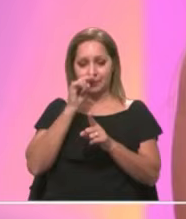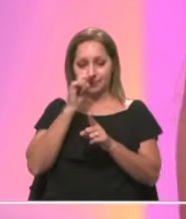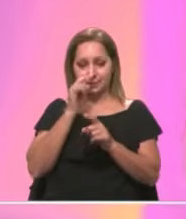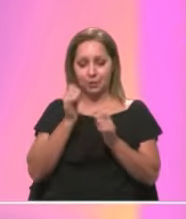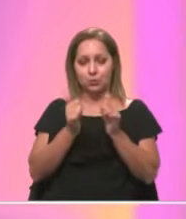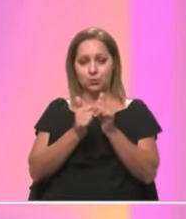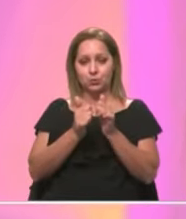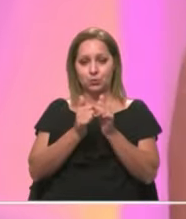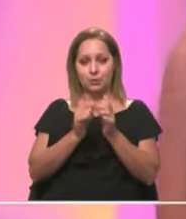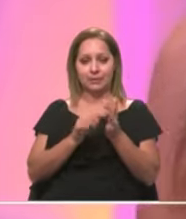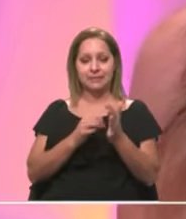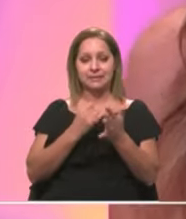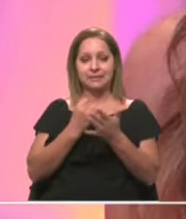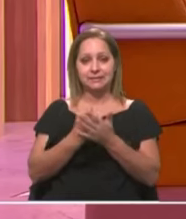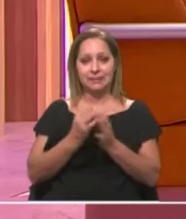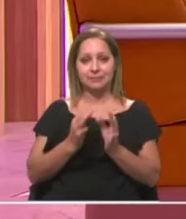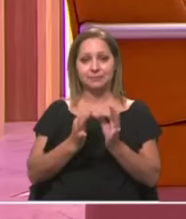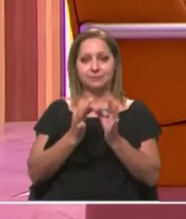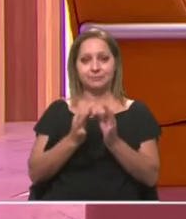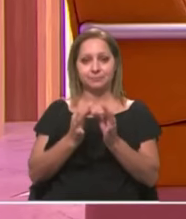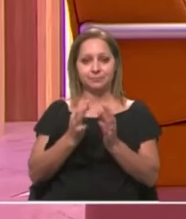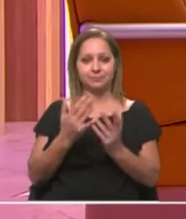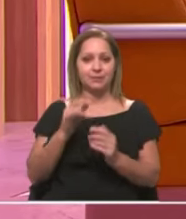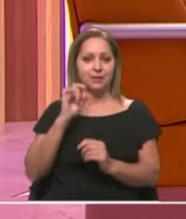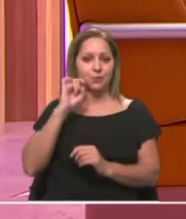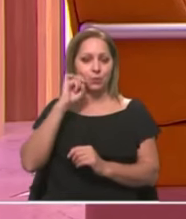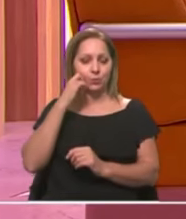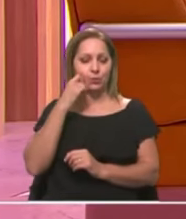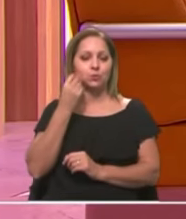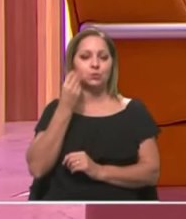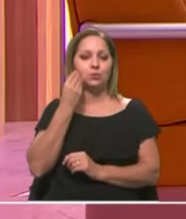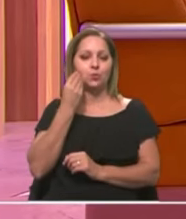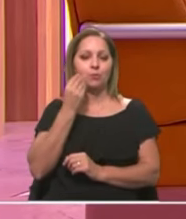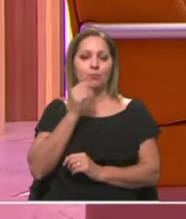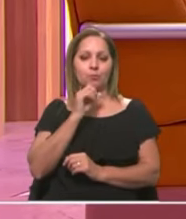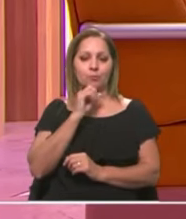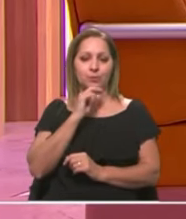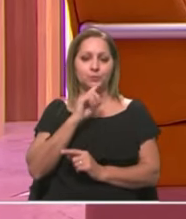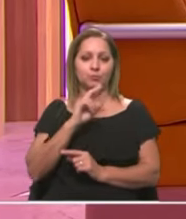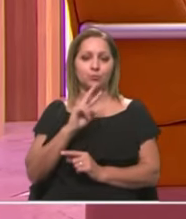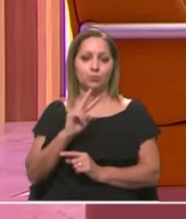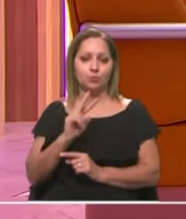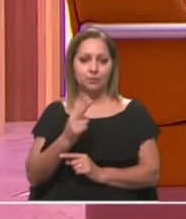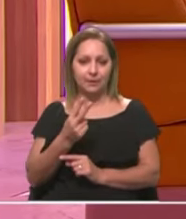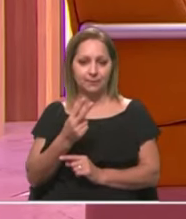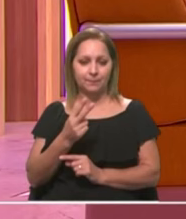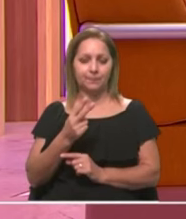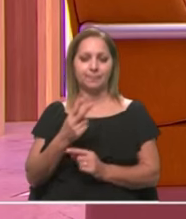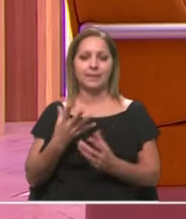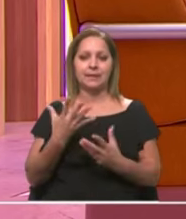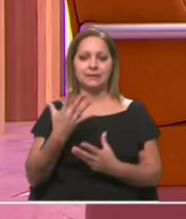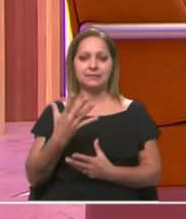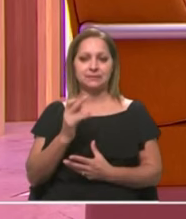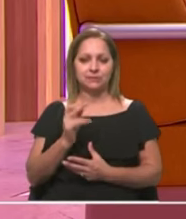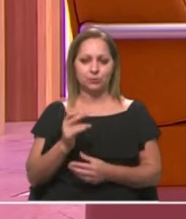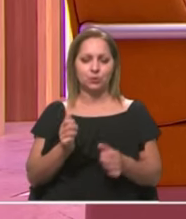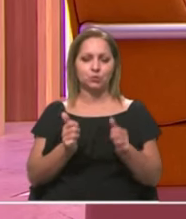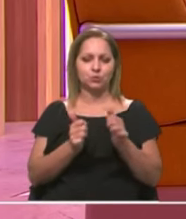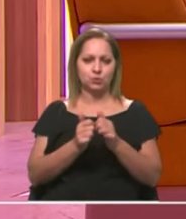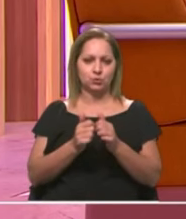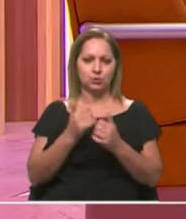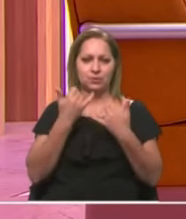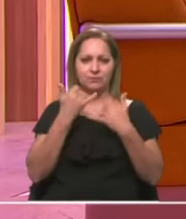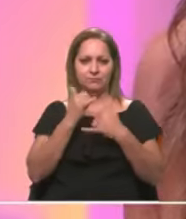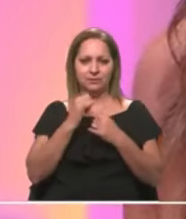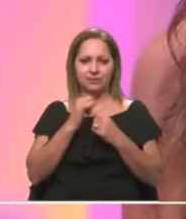Estávamos constantemente juntos. Mas é curioso como as coisas podem mudar. Portanto, vocês estão 5 anos juntos, estão felizes, andam de um lado